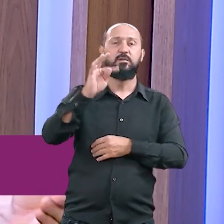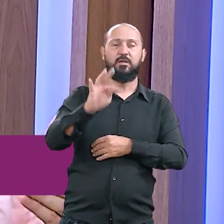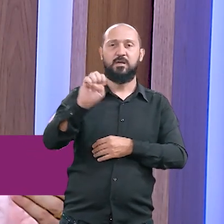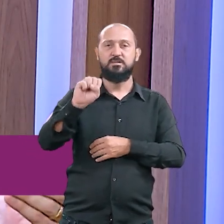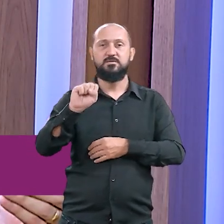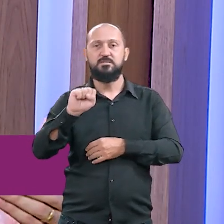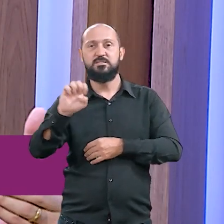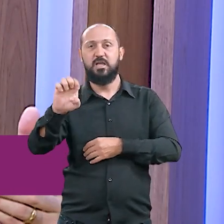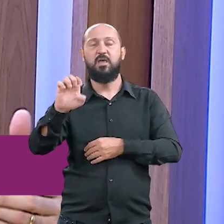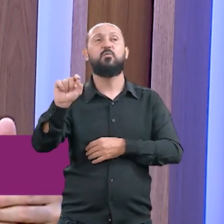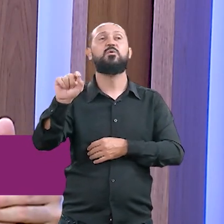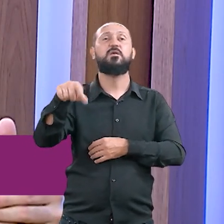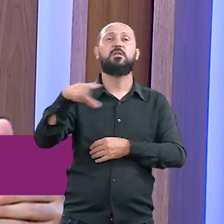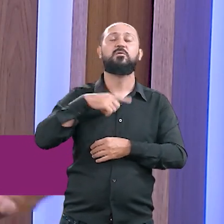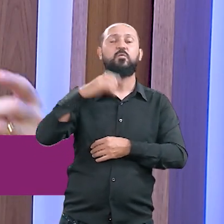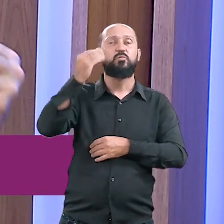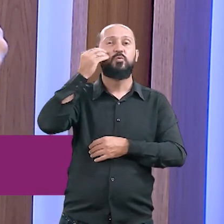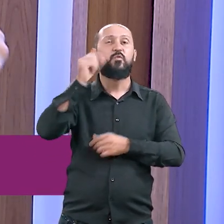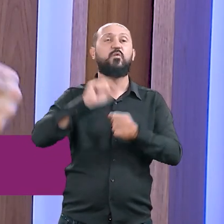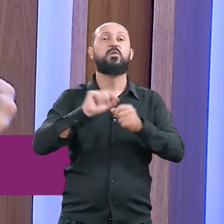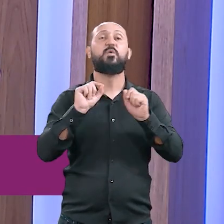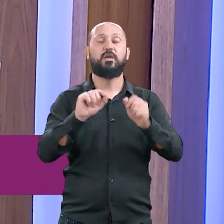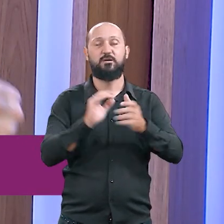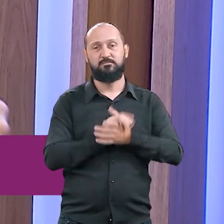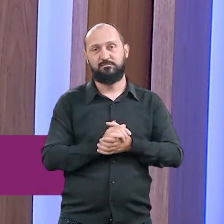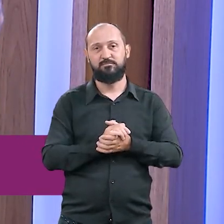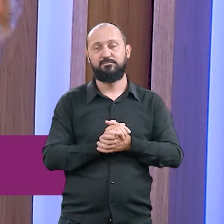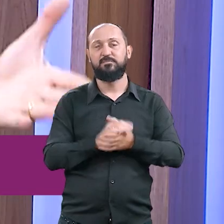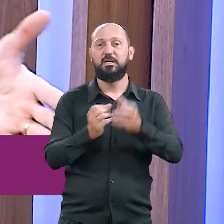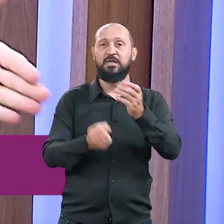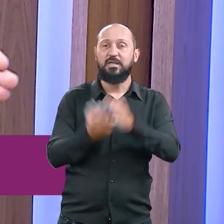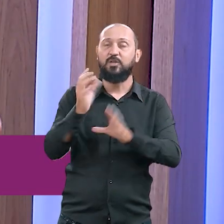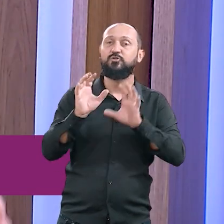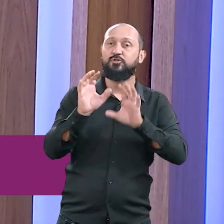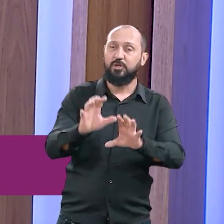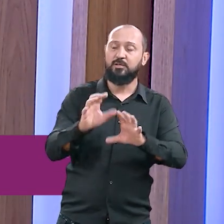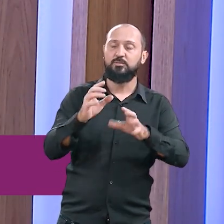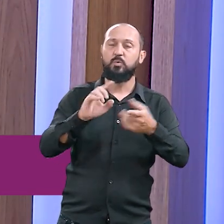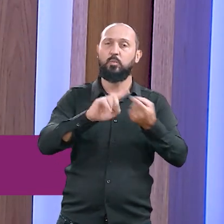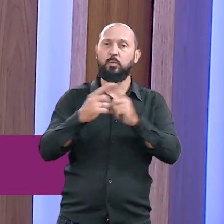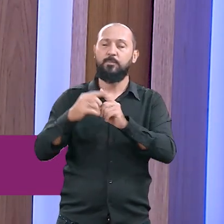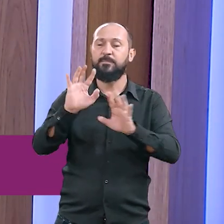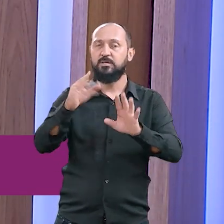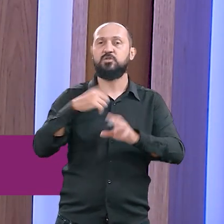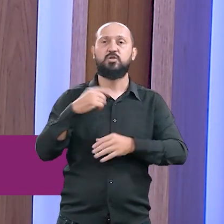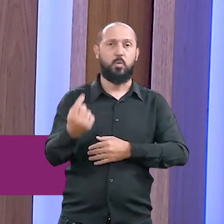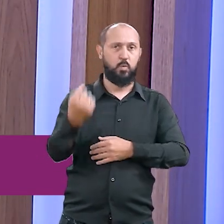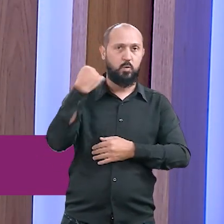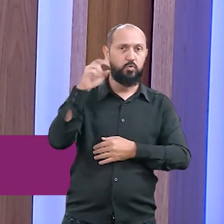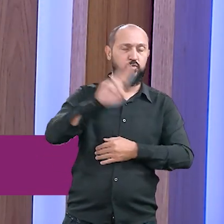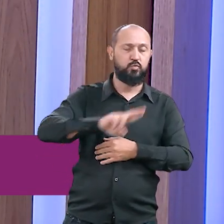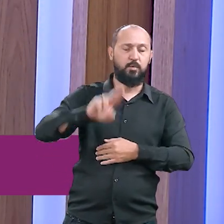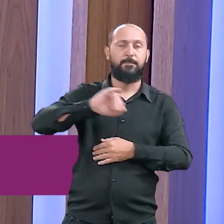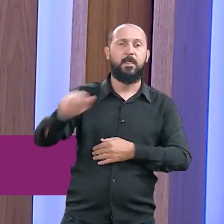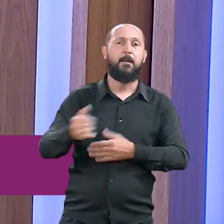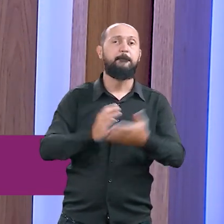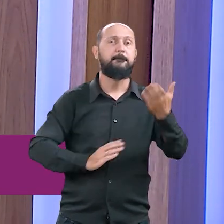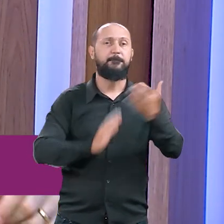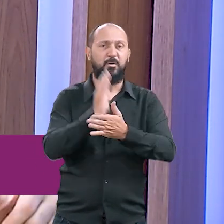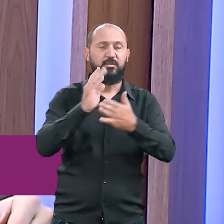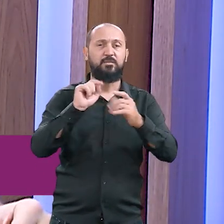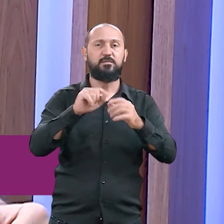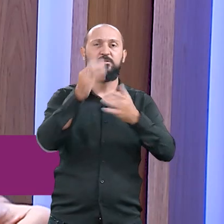crime é você, no fake news, é você transmitir uma informação que não é verídica. Esses crimes já estão, inclusive, todos tipificados,